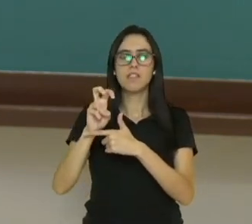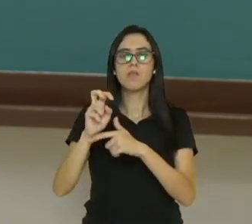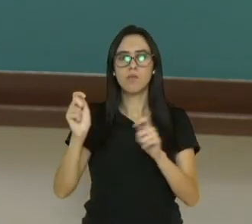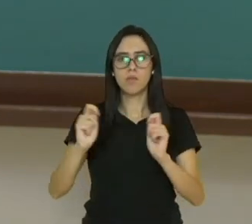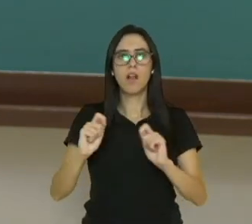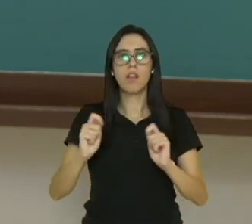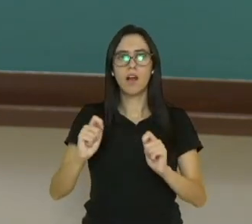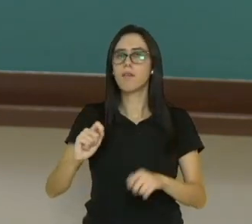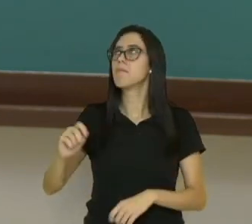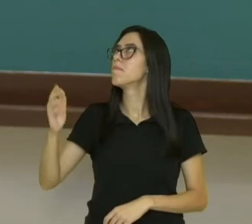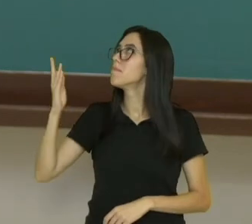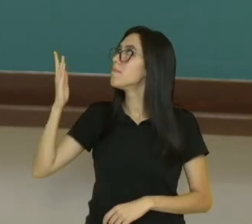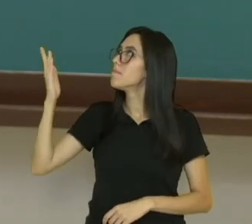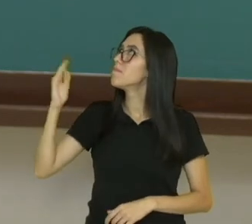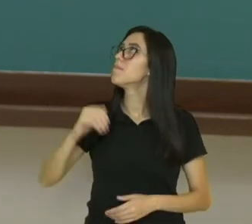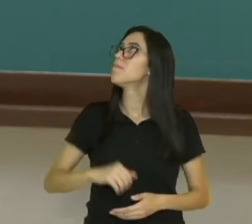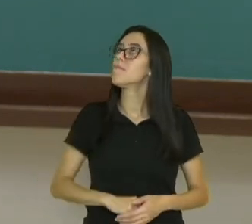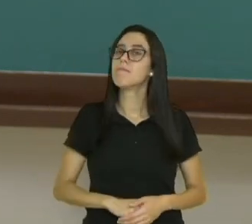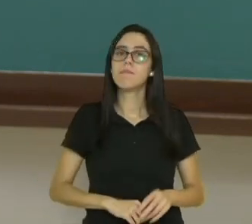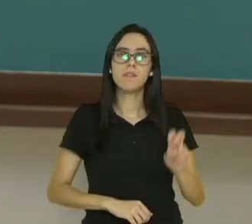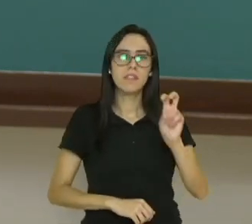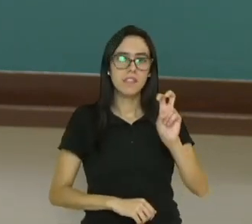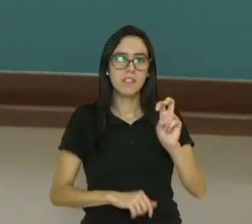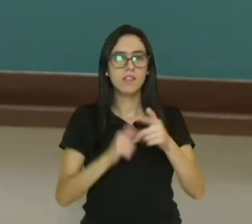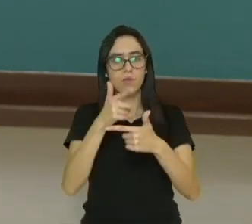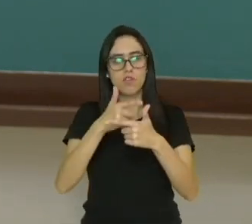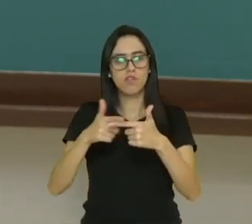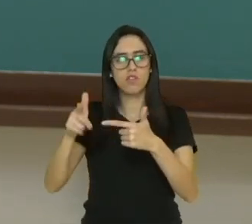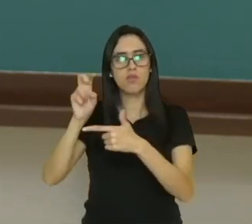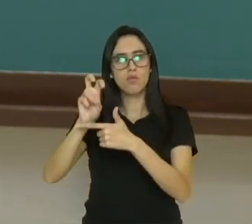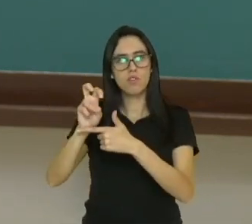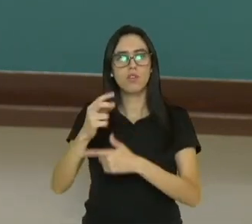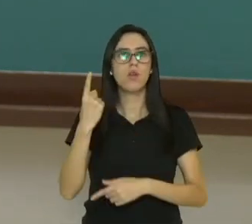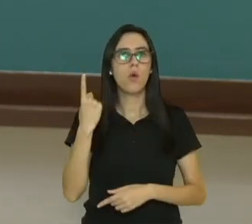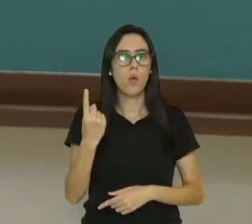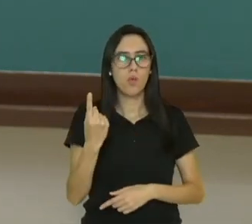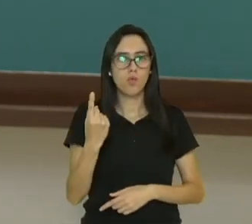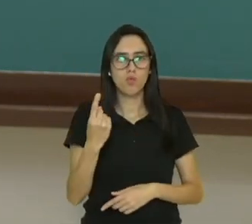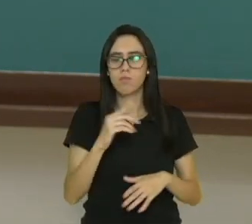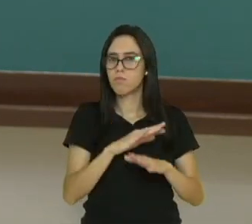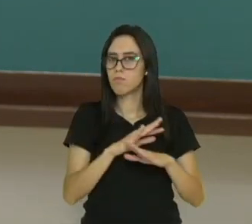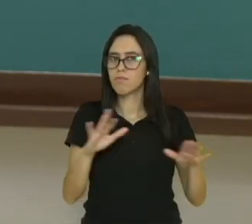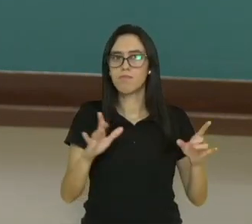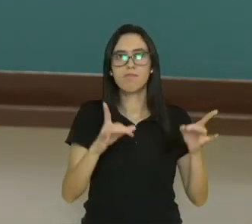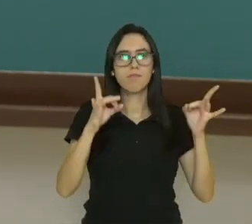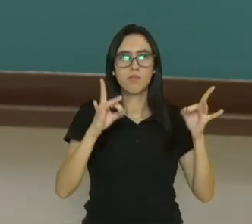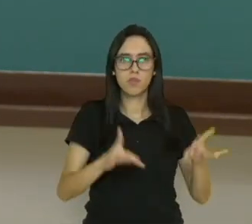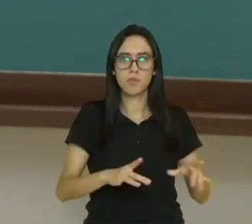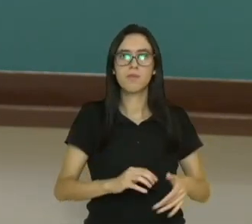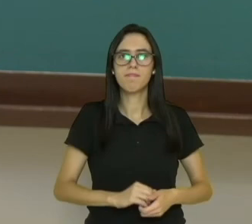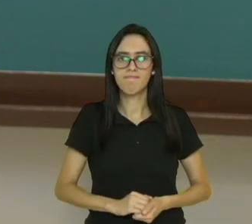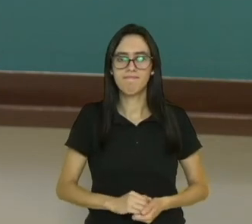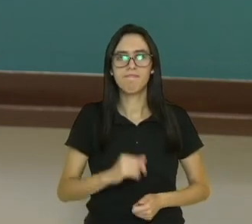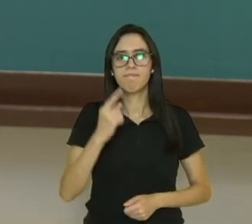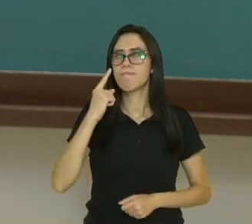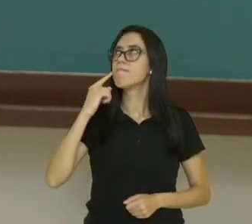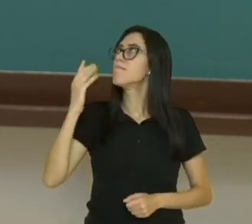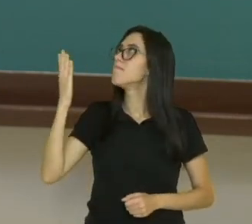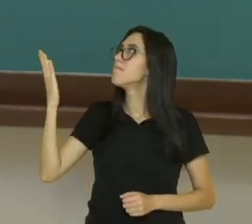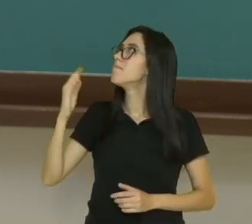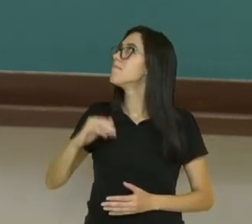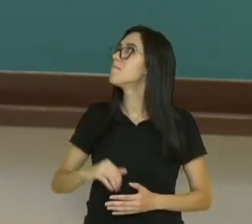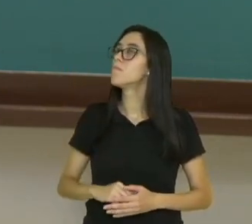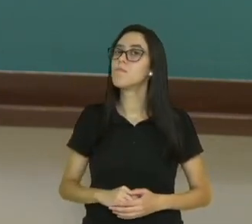mesmo, então, próximo número para dividir, 5 dividido por 5, 1, o 1, esse 1 por 5 não divide, só repito.